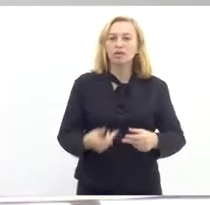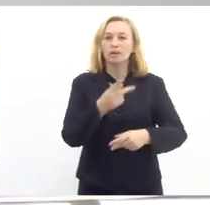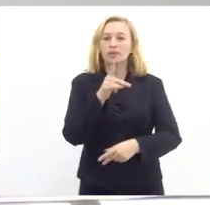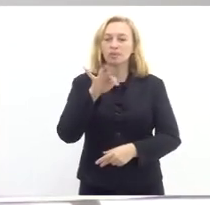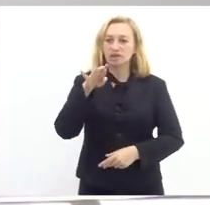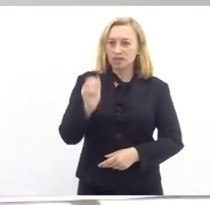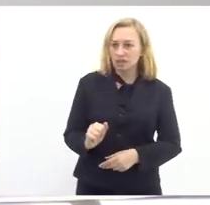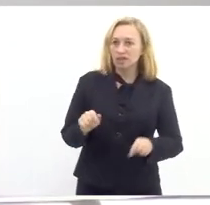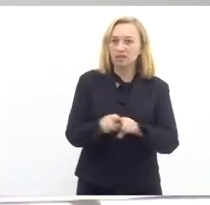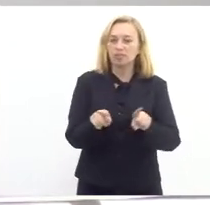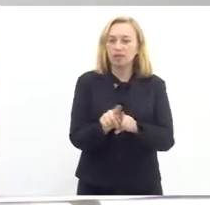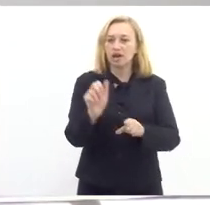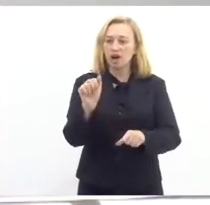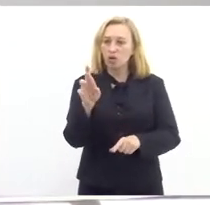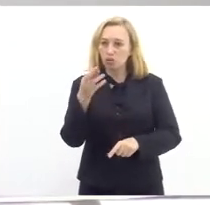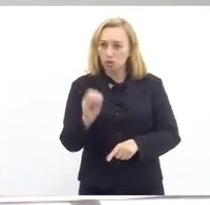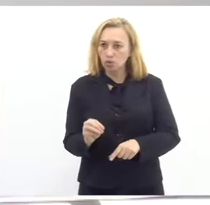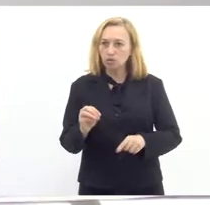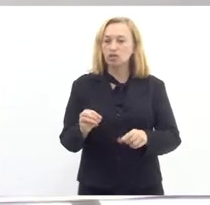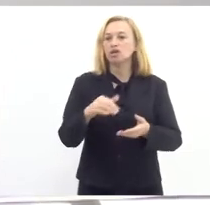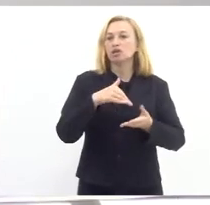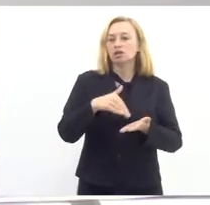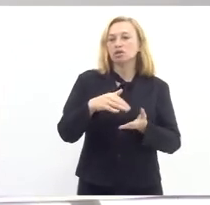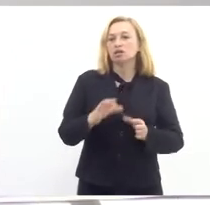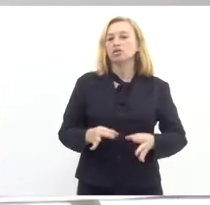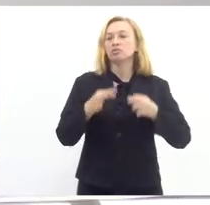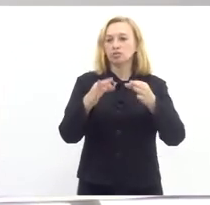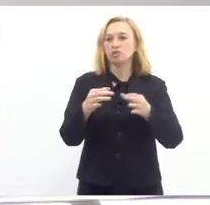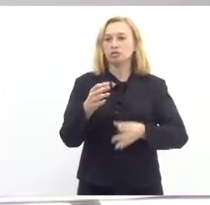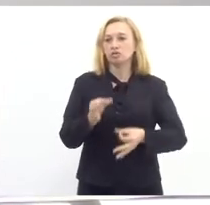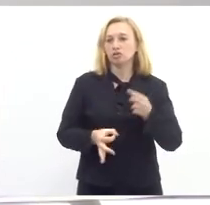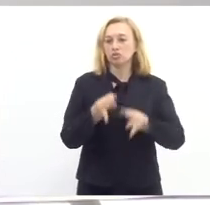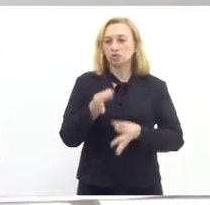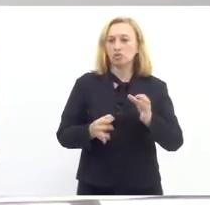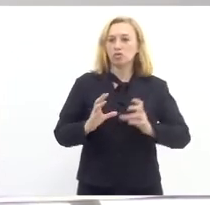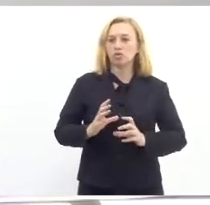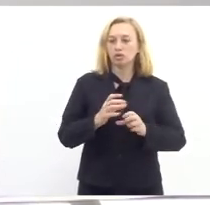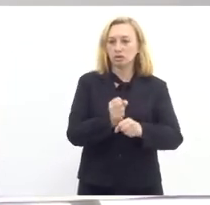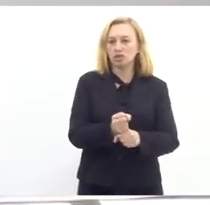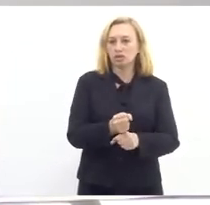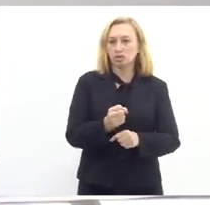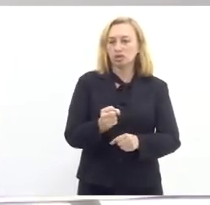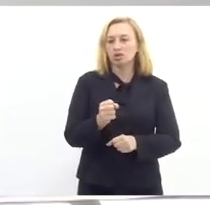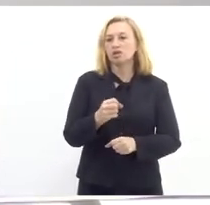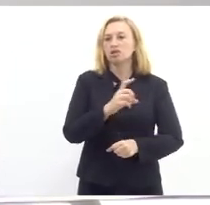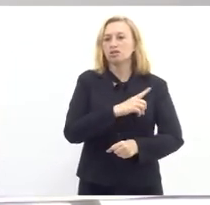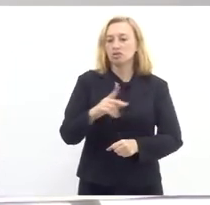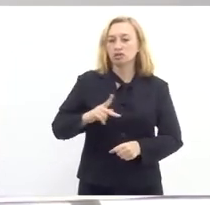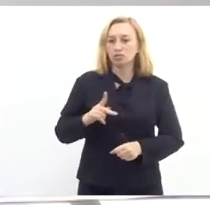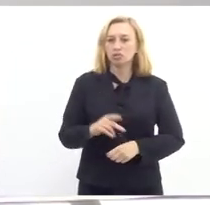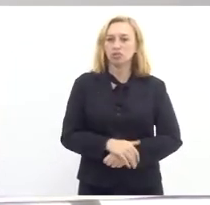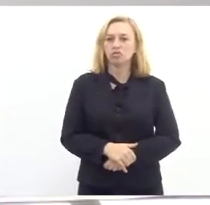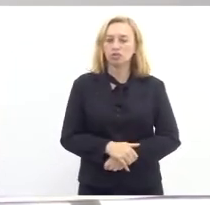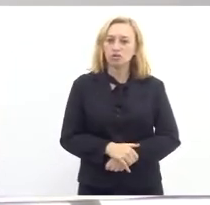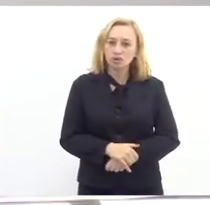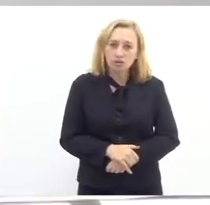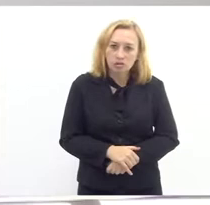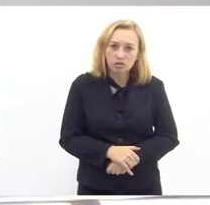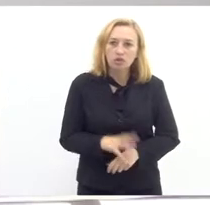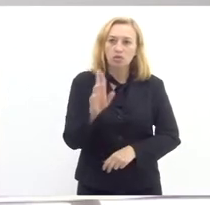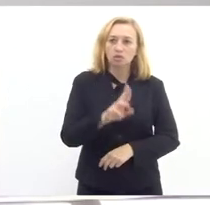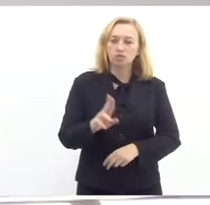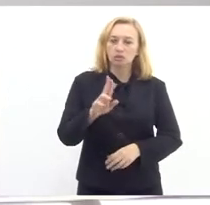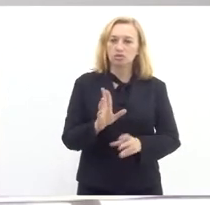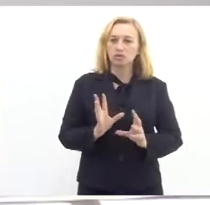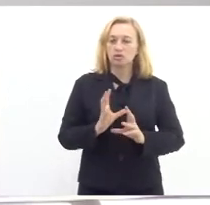Priscila e o Haroldo, representantes do Tribunal de Contas e Defensoria Pública. A principal discussão girou em torno do indexador utilizado para